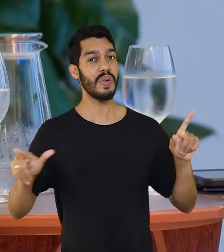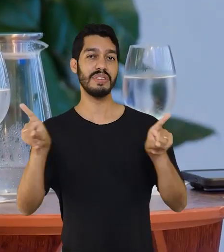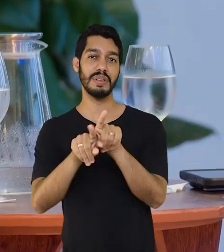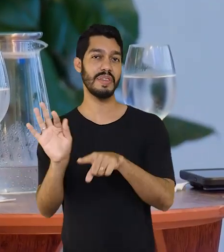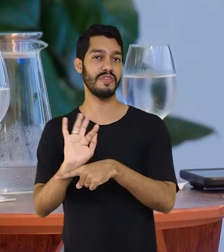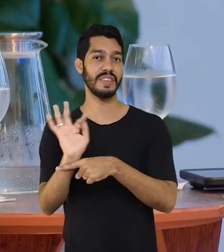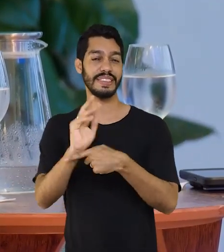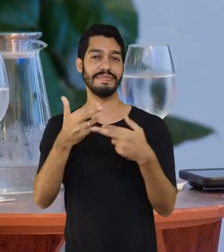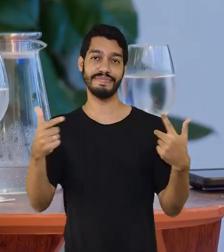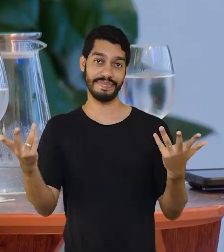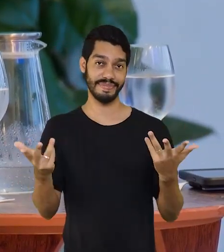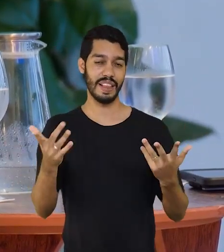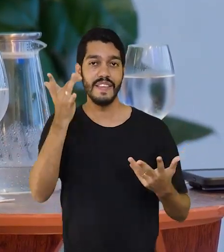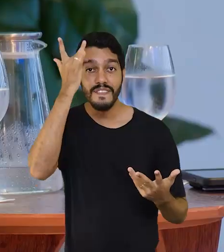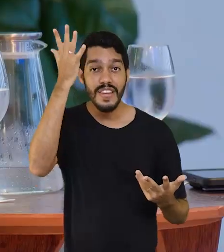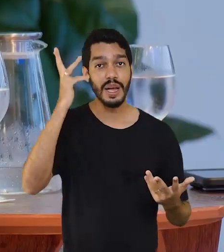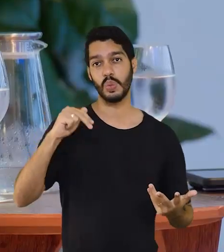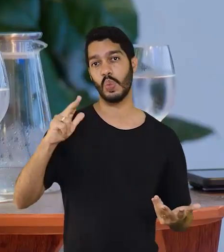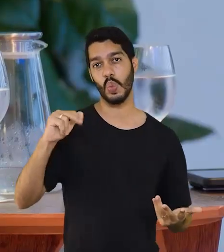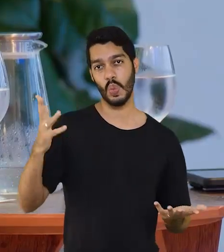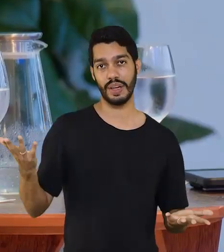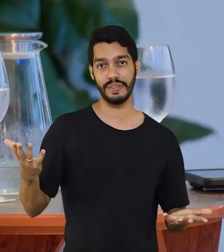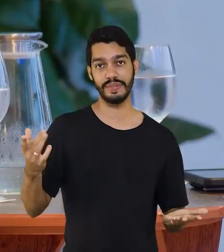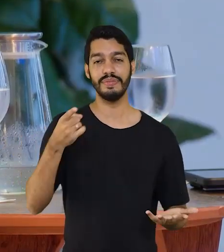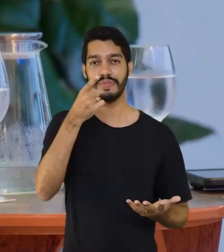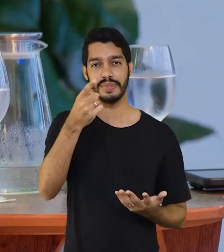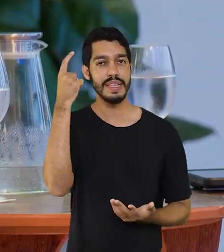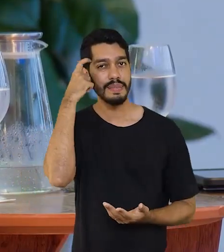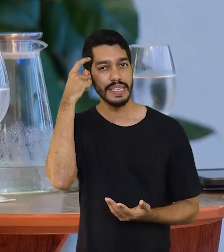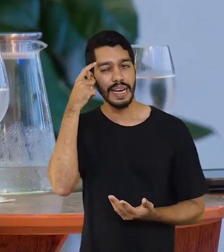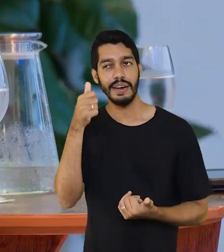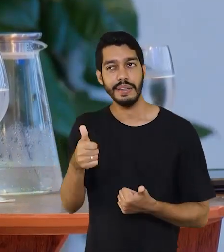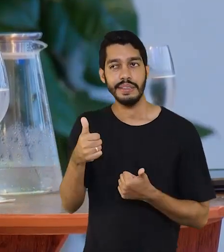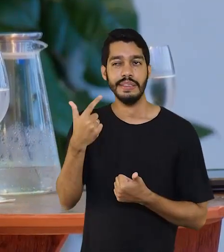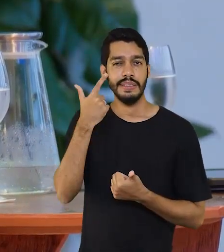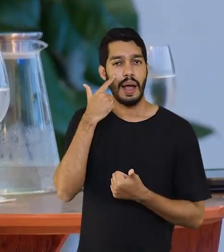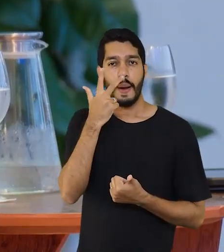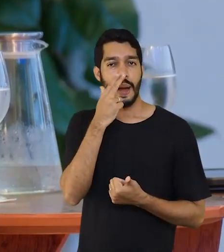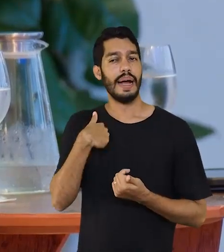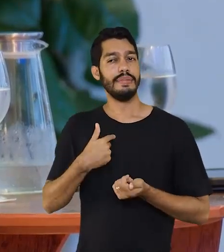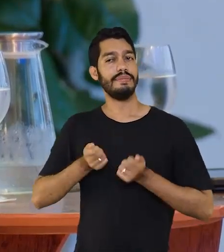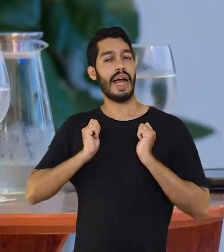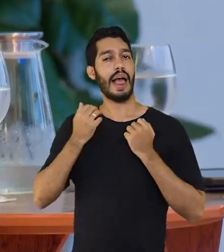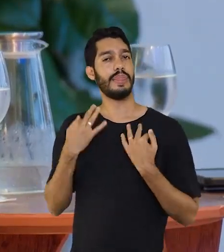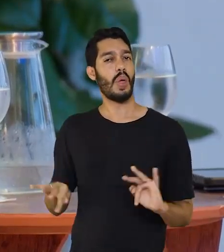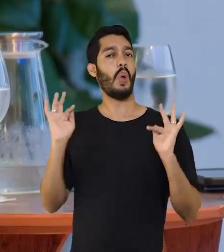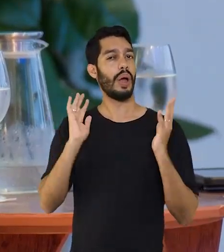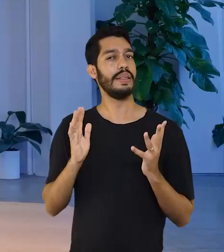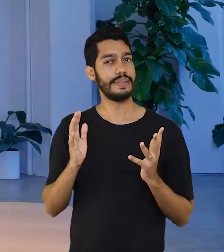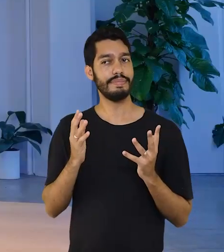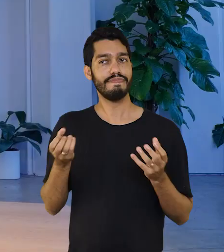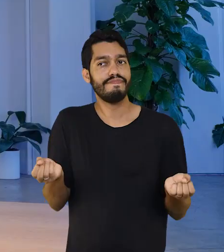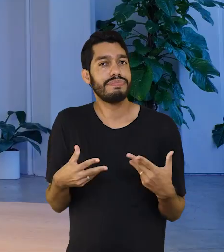né? Então assim, nunca vai ser fácil. Se você está num lugar de visão, é quase que uma dor, né? Você ter visão, você